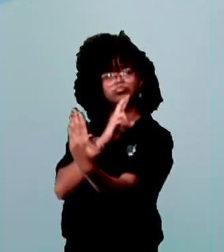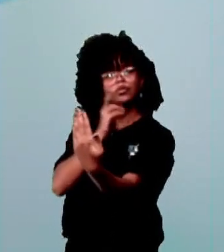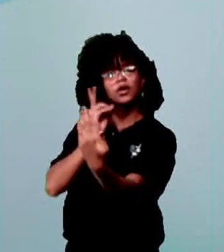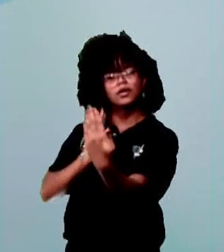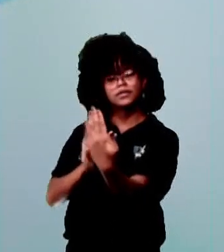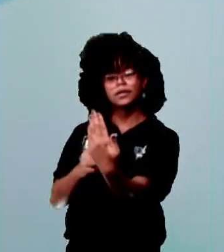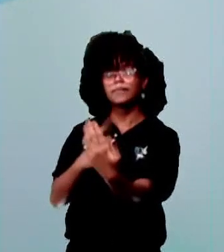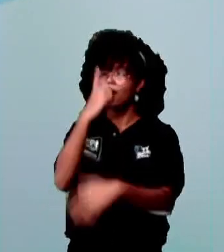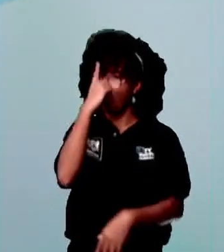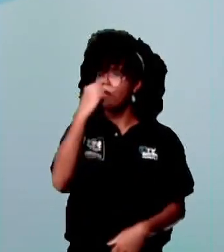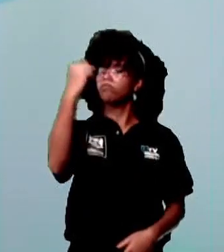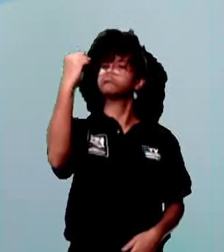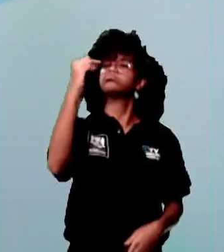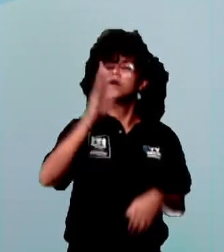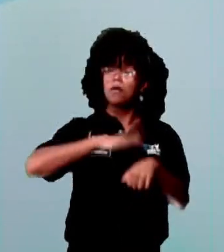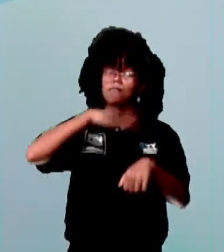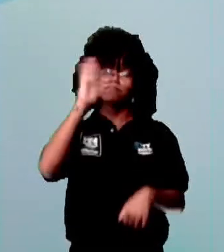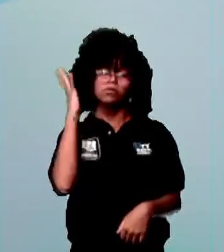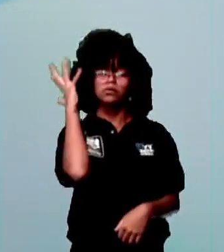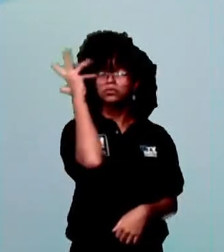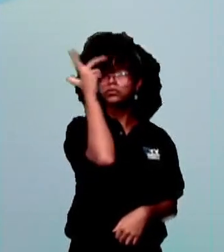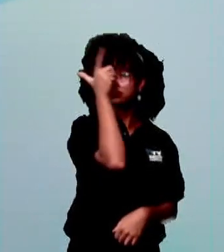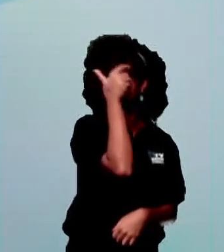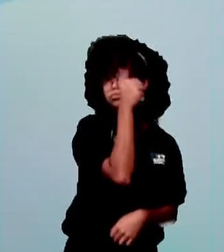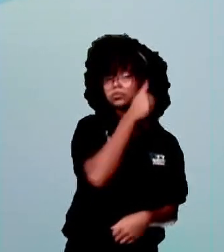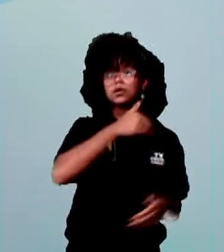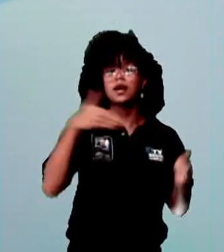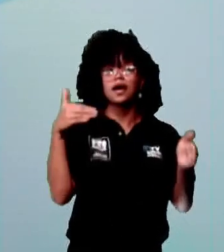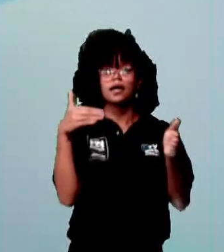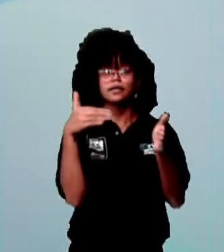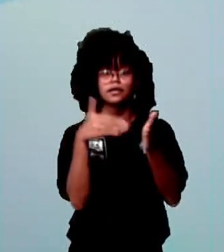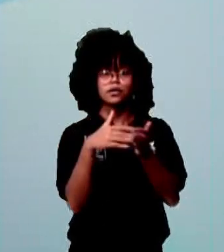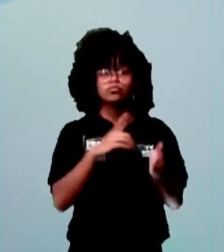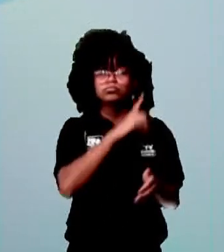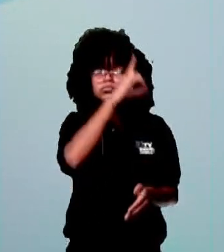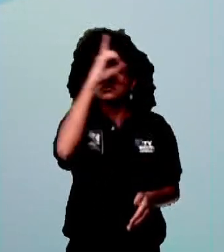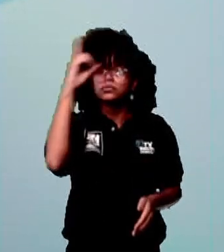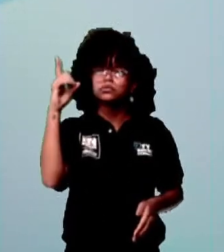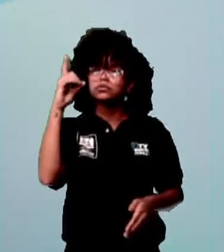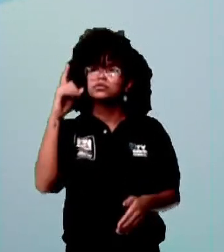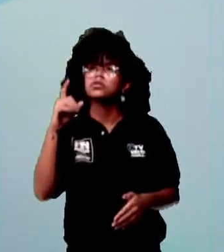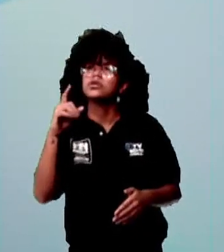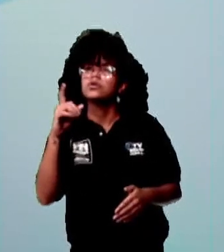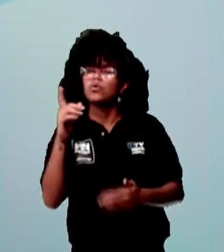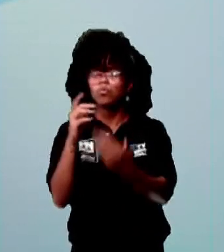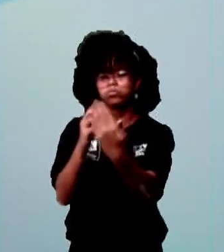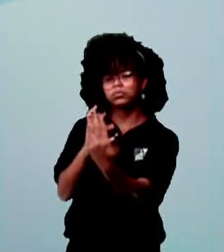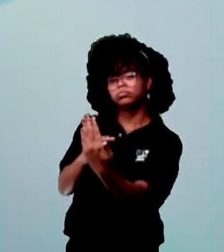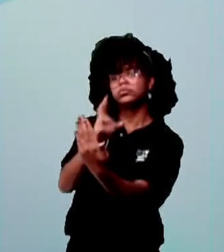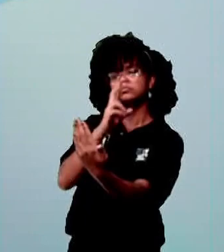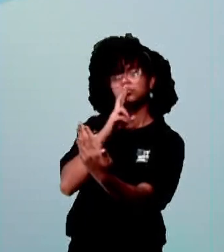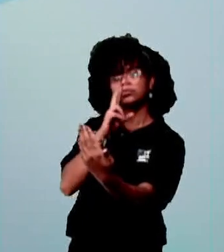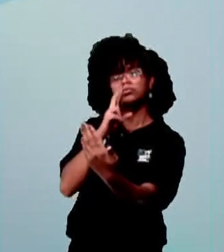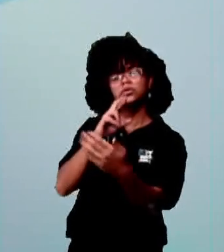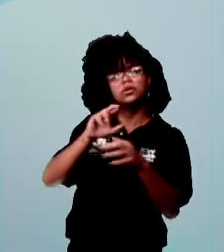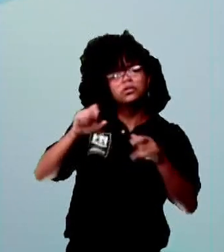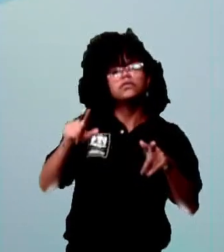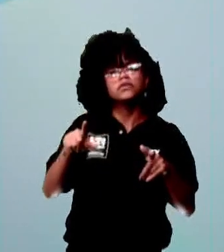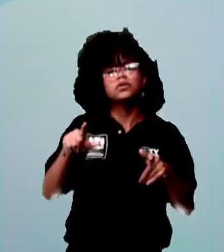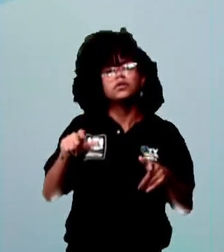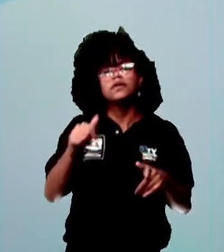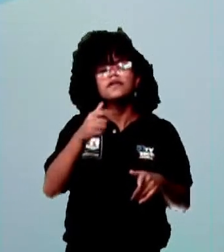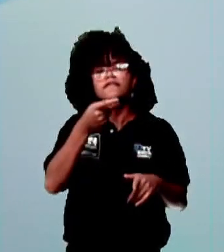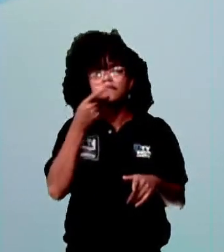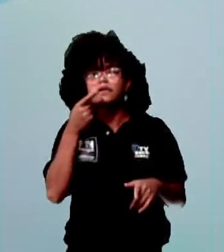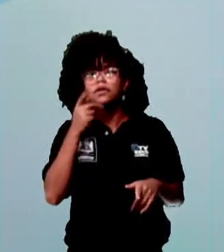que a bruxa ela é a mais bela. Até que um dia a resposta ela é contrária, né? Ele vai indicar que a Branca